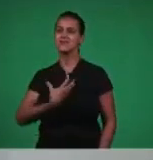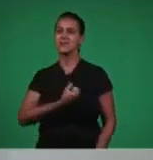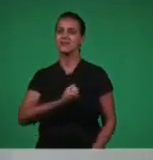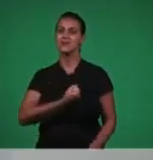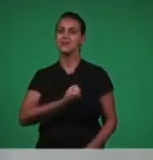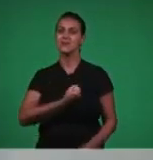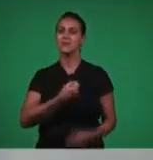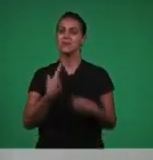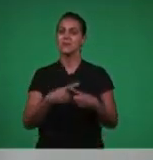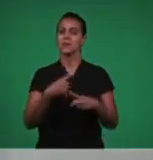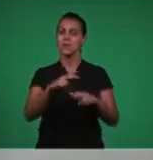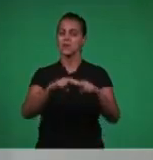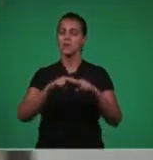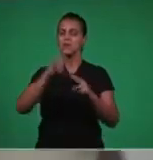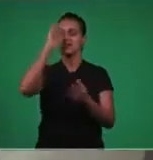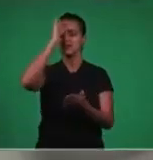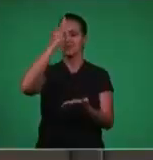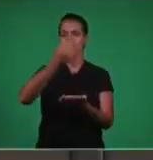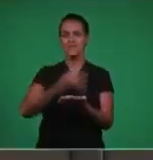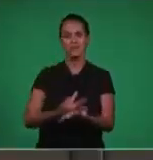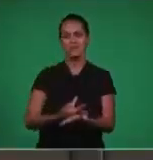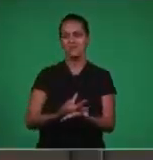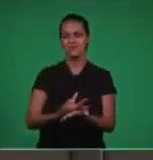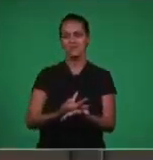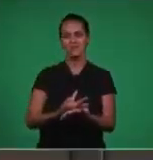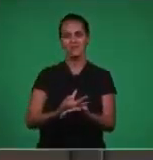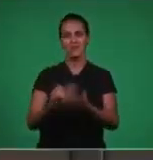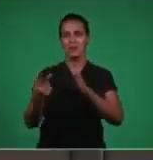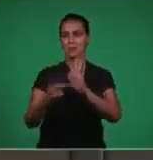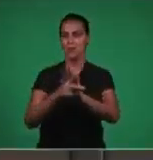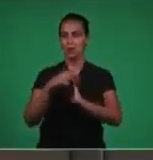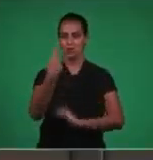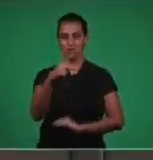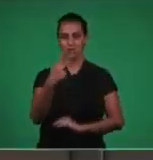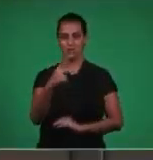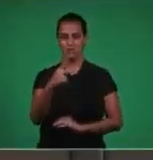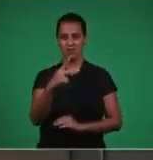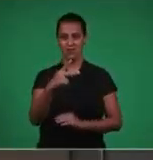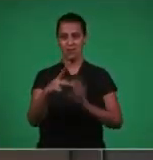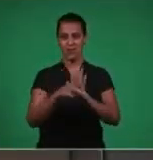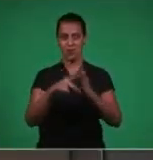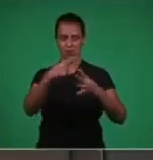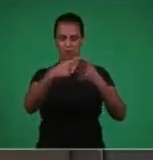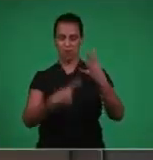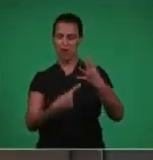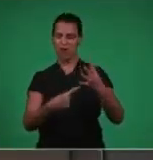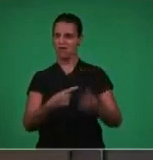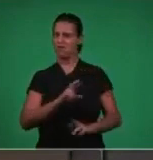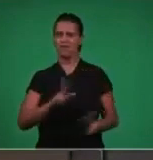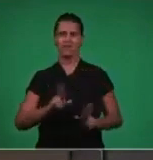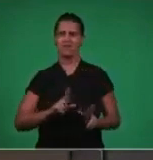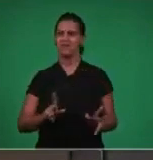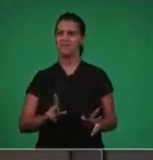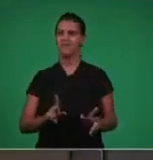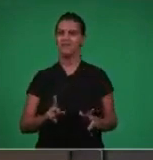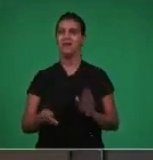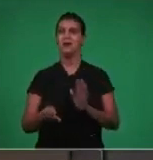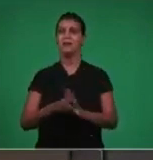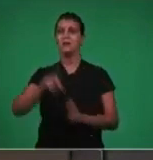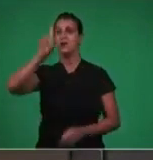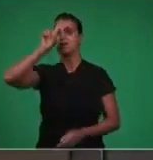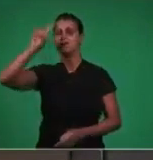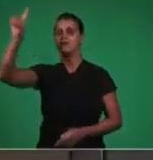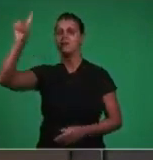da fé. Isso não vem de vós, não vem da quarta medida. É um dom de Deus, vem da quinta medida. Agora